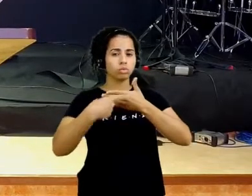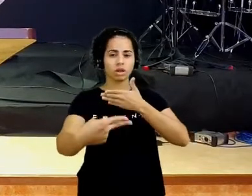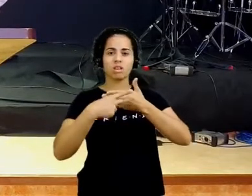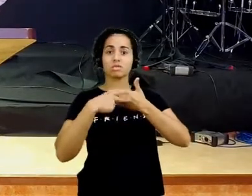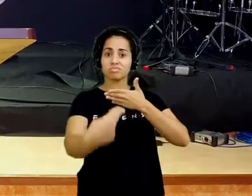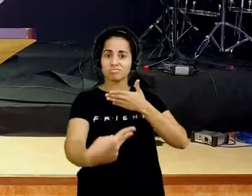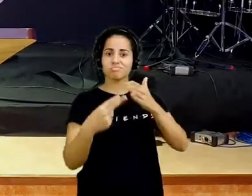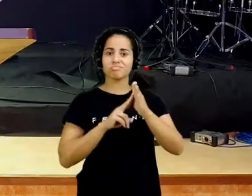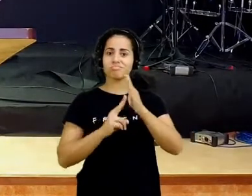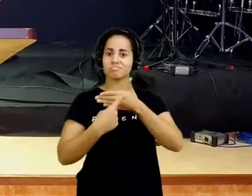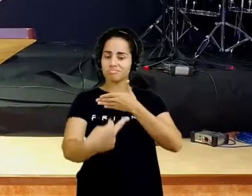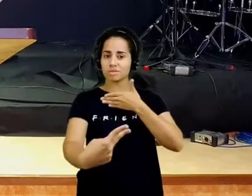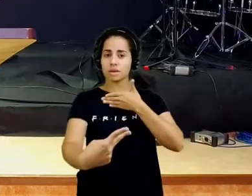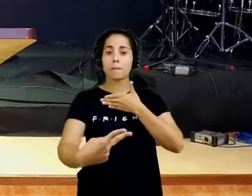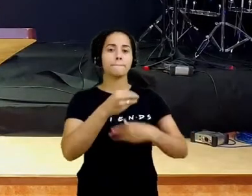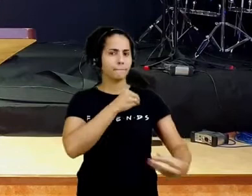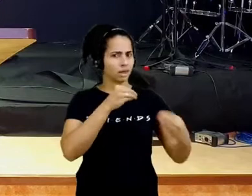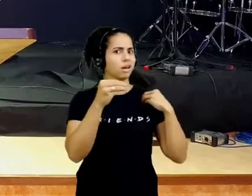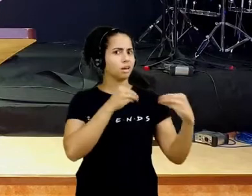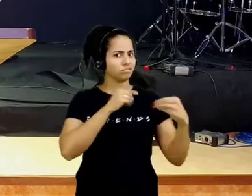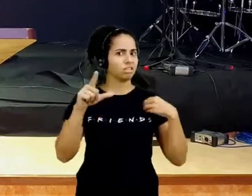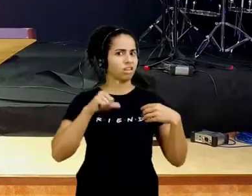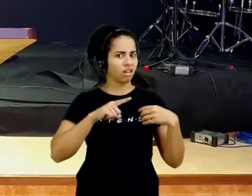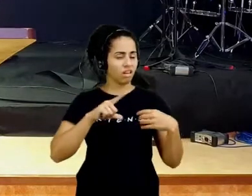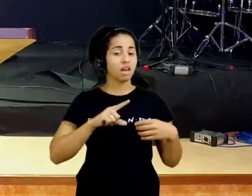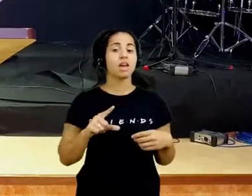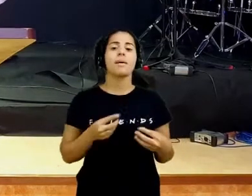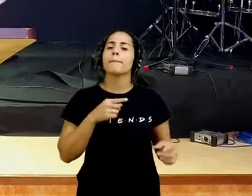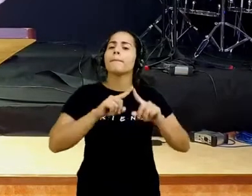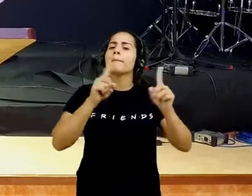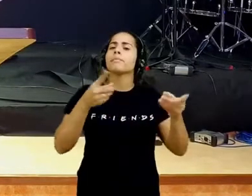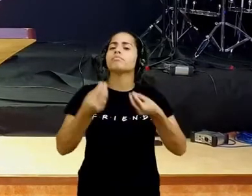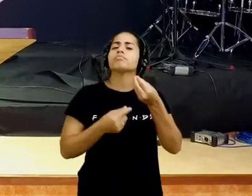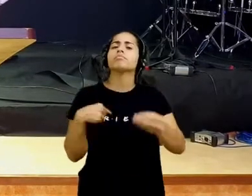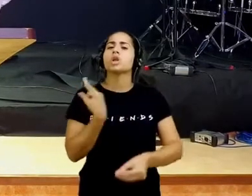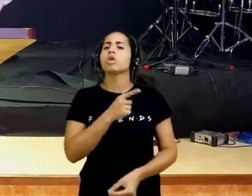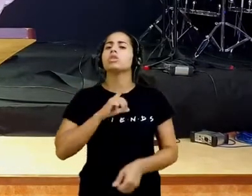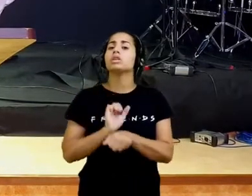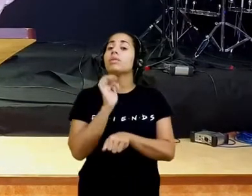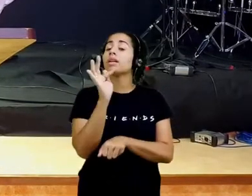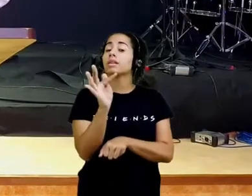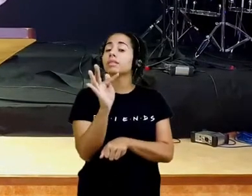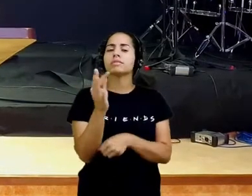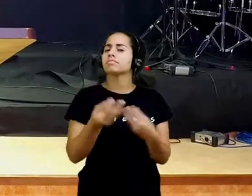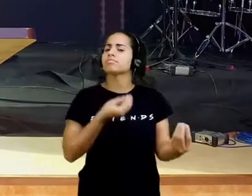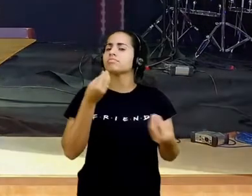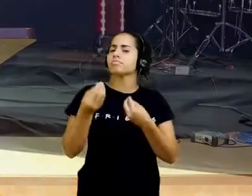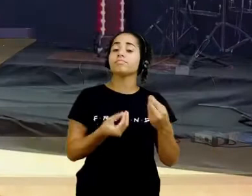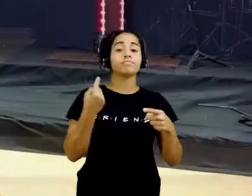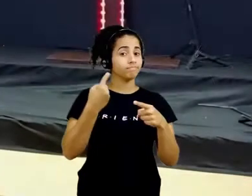como ainda podemos ter esperança em meio a qualquer tragédia. Porque Deus é capaz, querido,